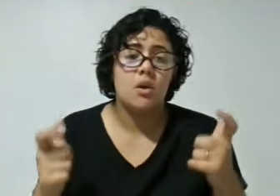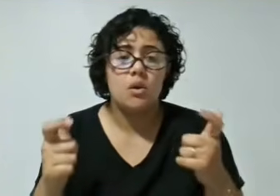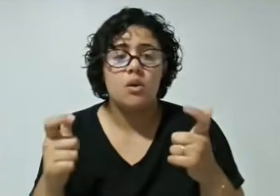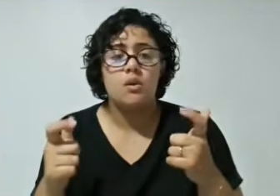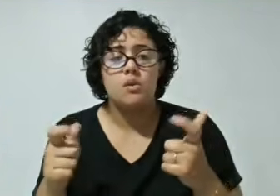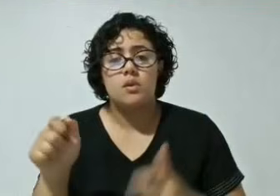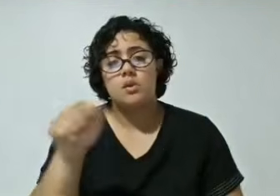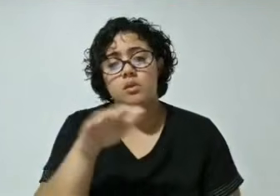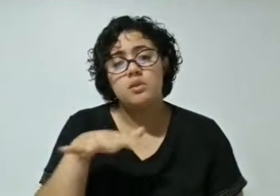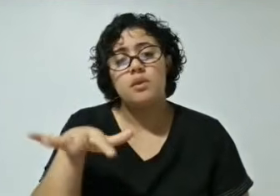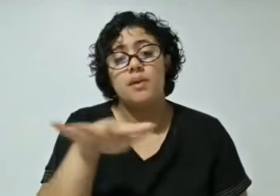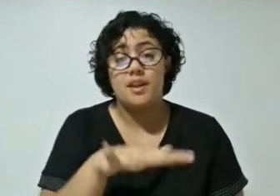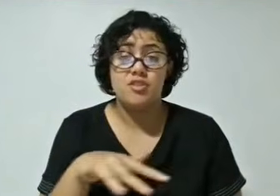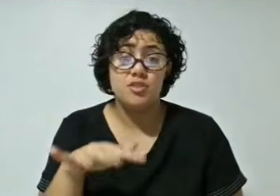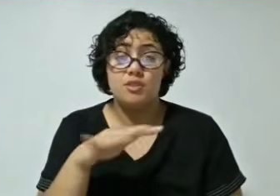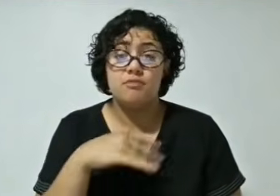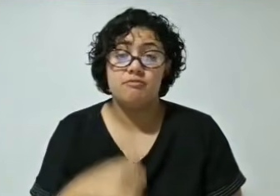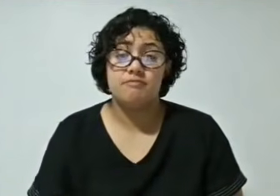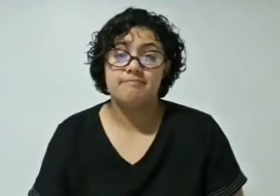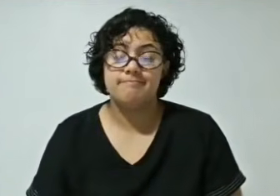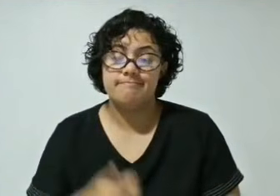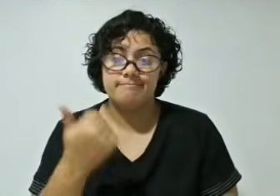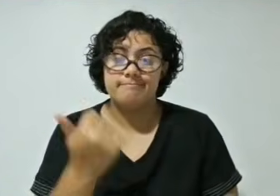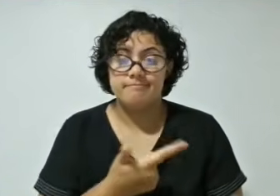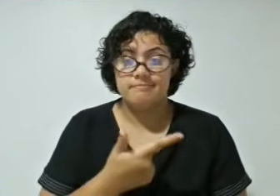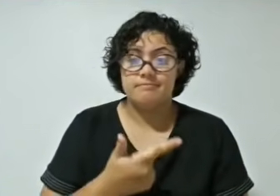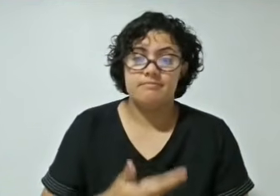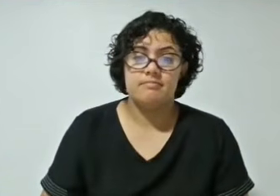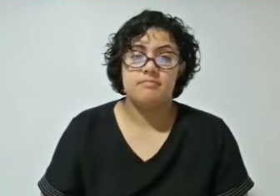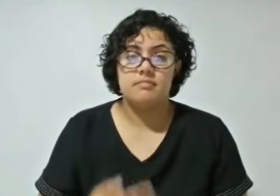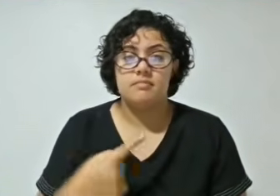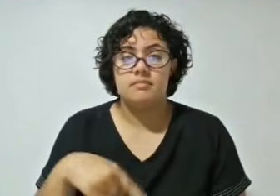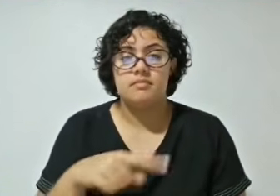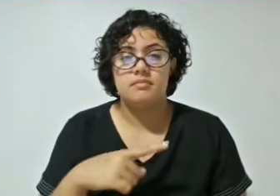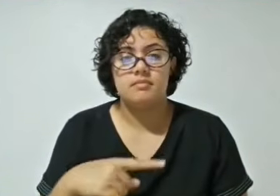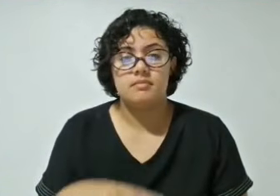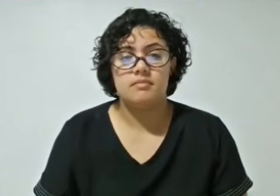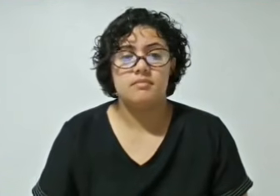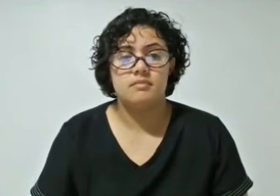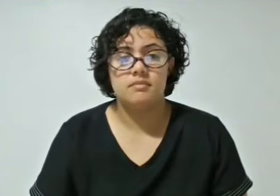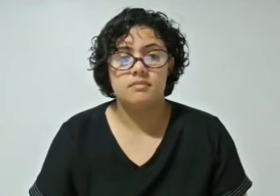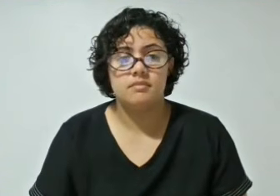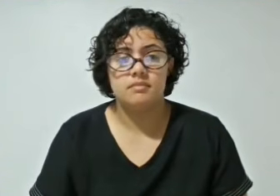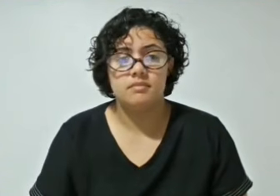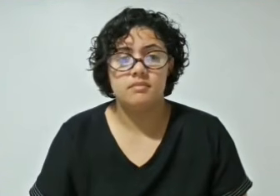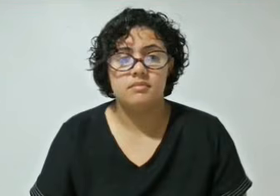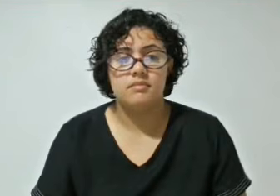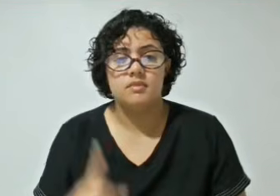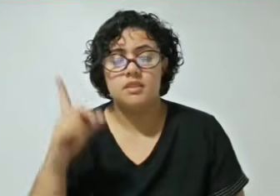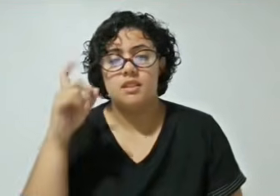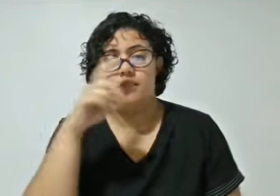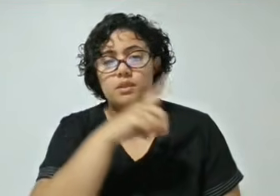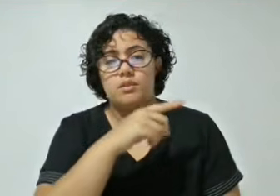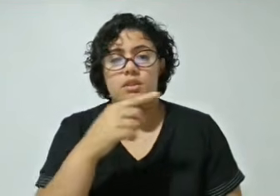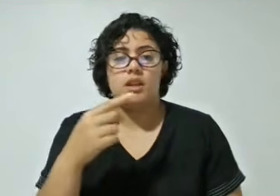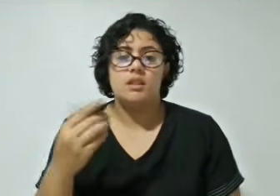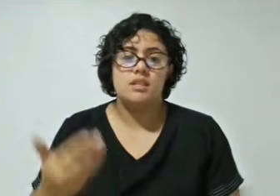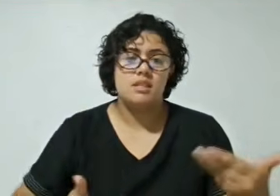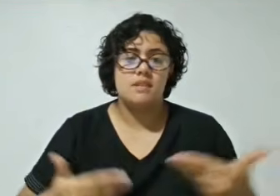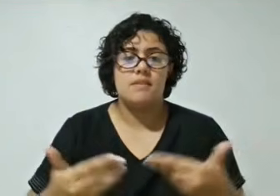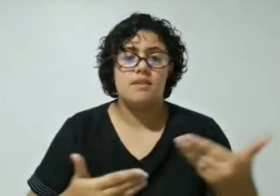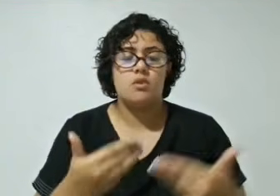região. E a gente fica limitado quando essa dificuldade de servidor possa